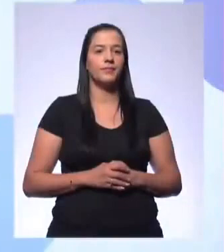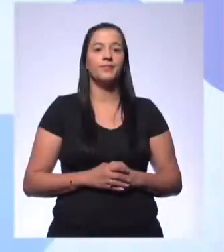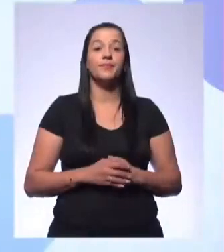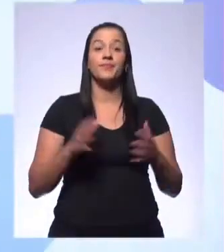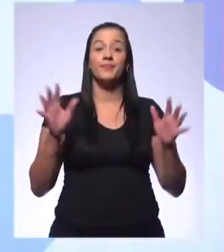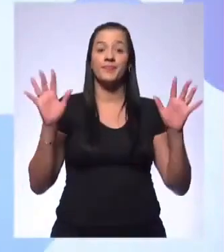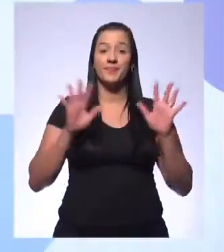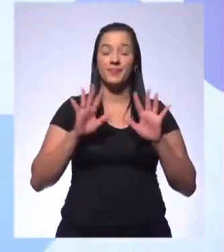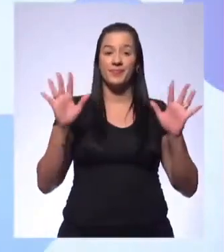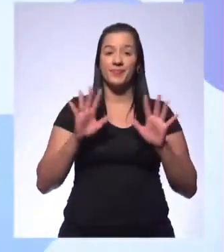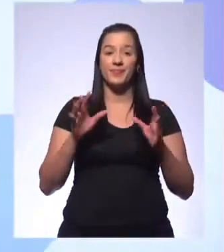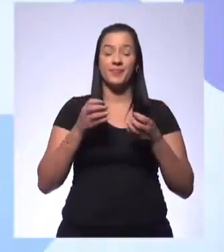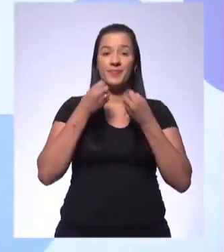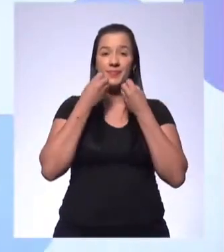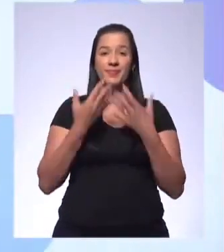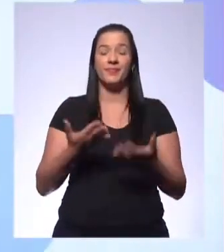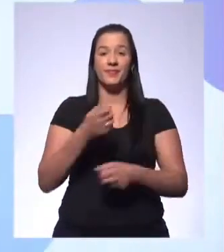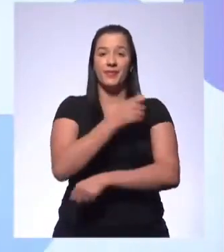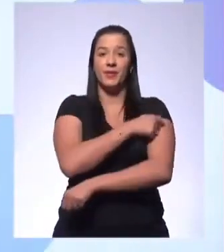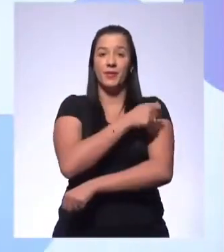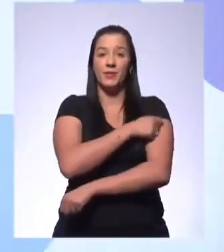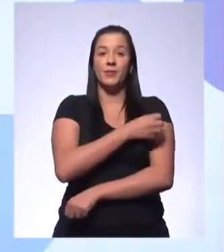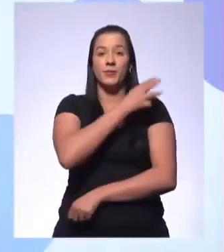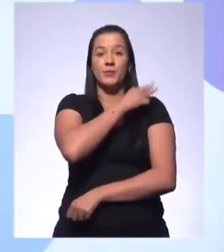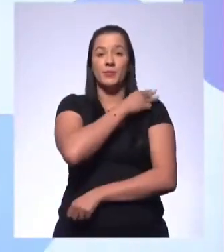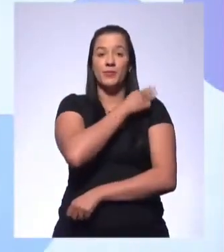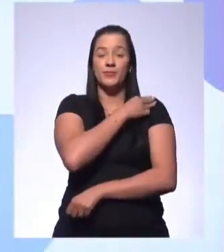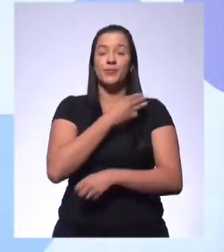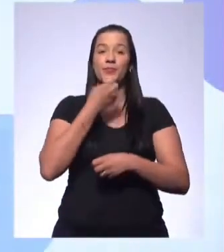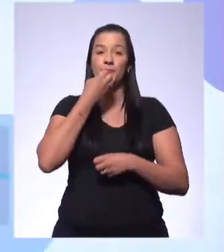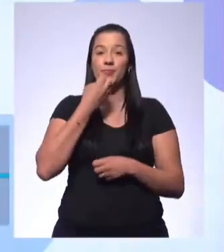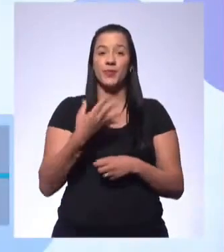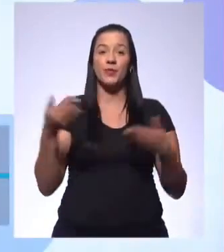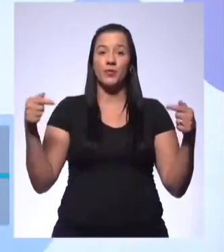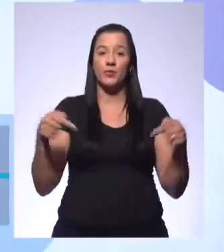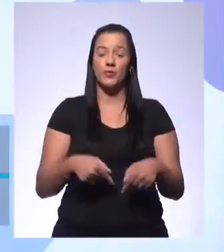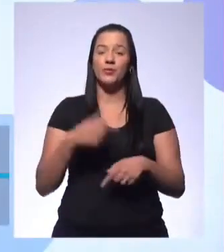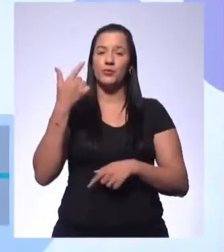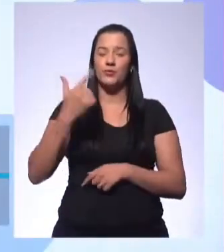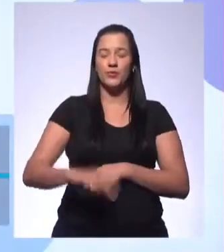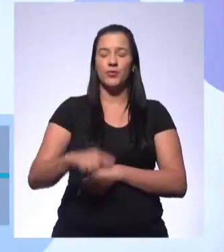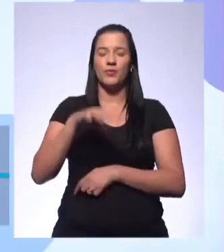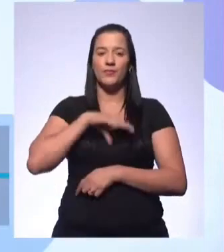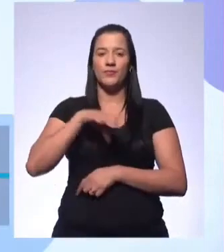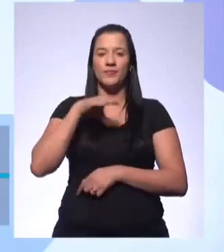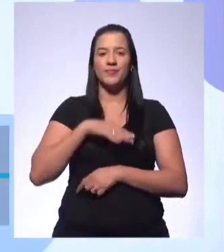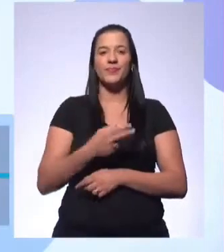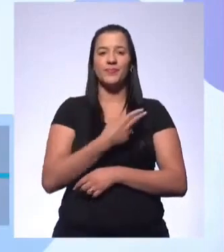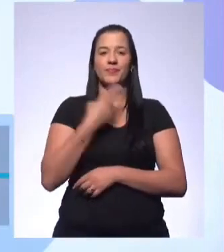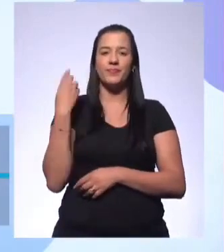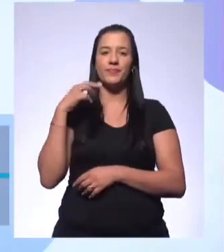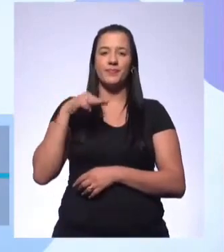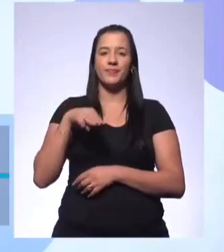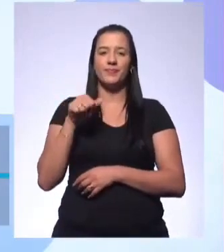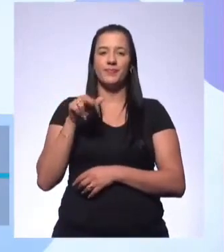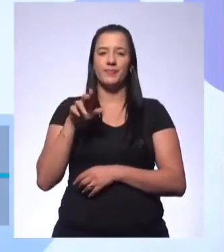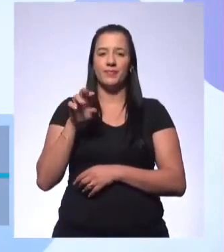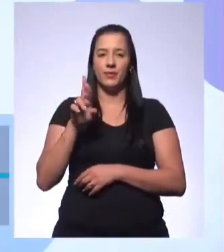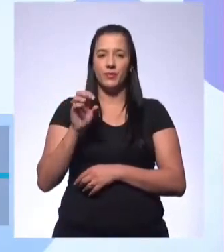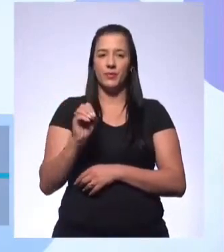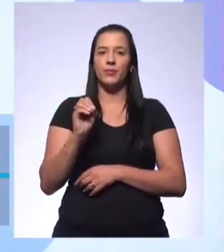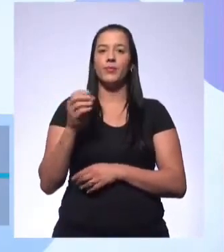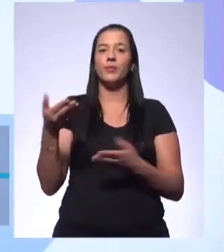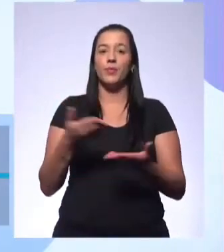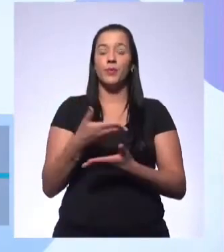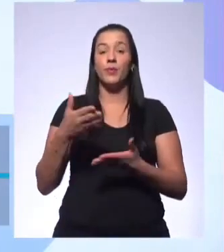Olá, queridíssimos alunos da terceira série do ensino médio. Estamos aqui mais uma vez para mais uma aula de língua portuguesa. Eu sou o professor Mauro e estaremos com o tema